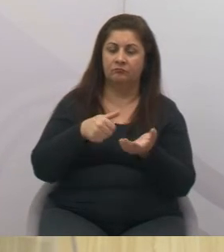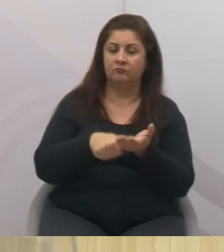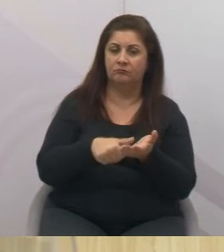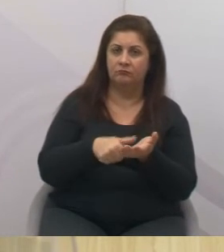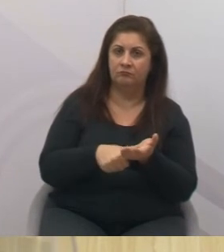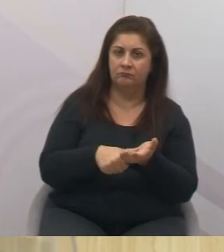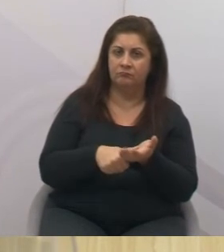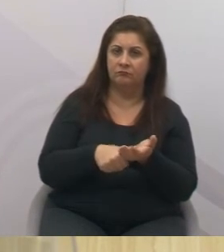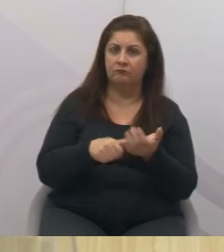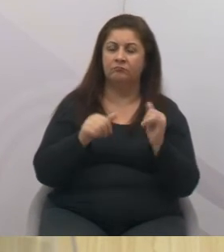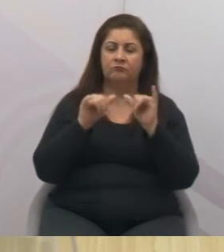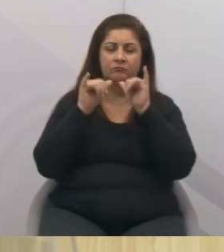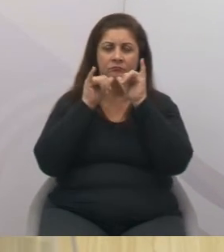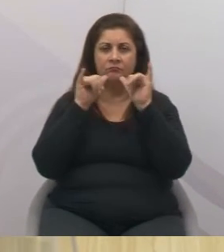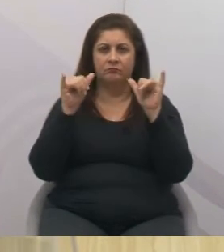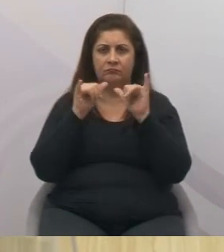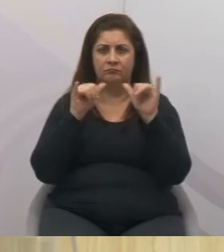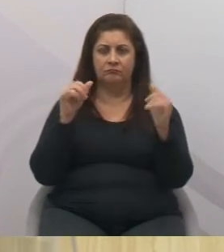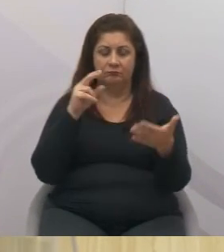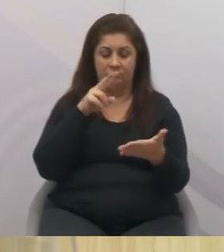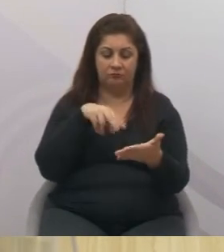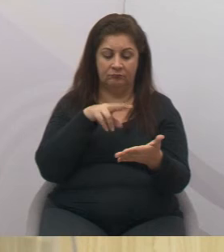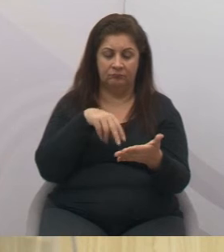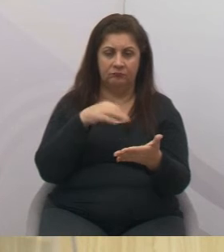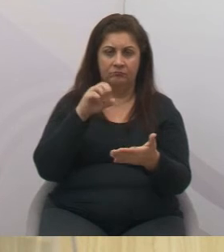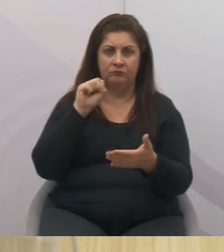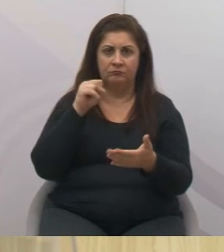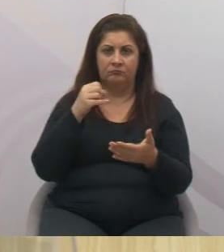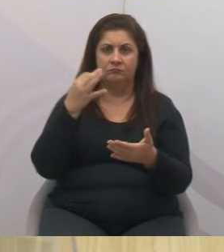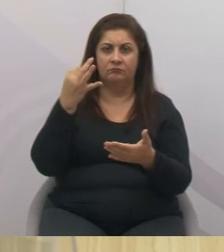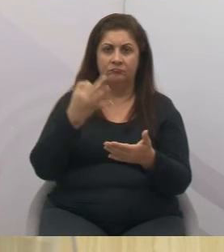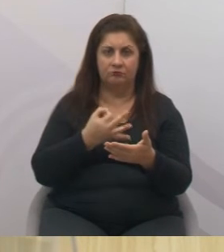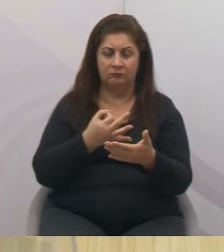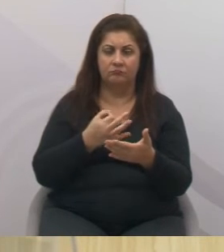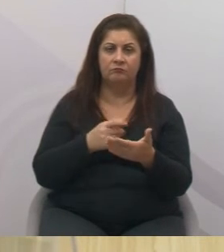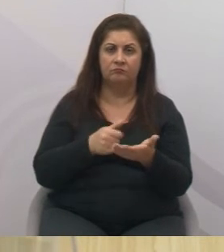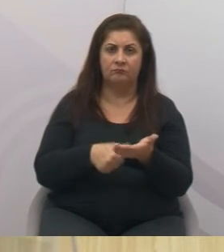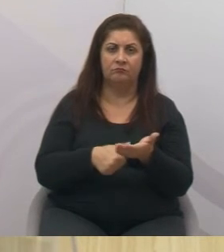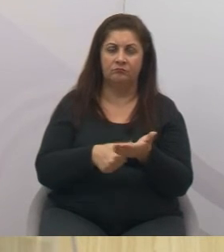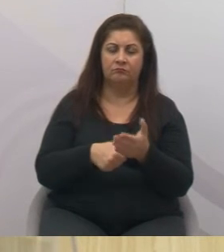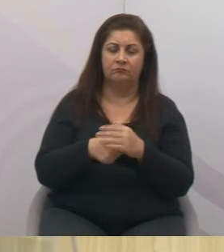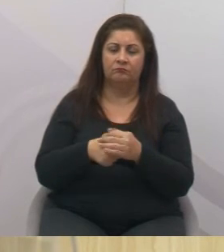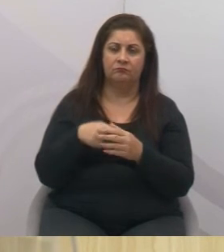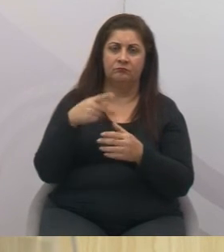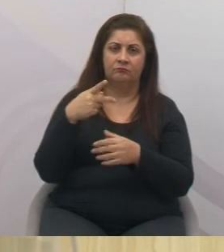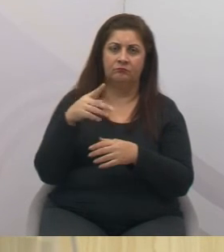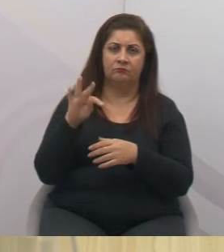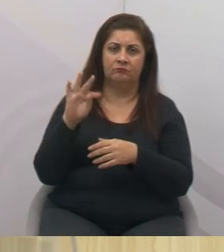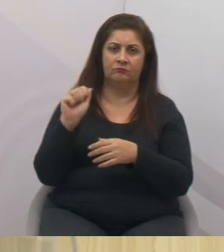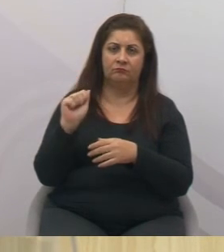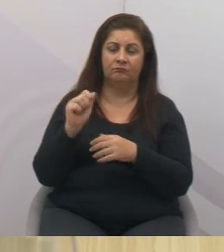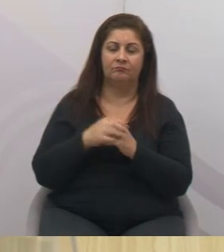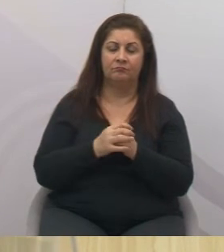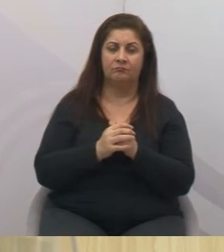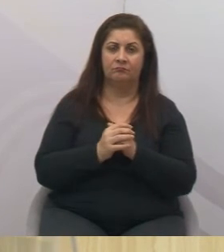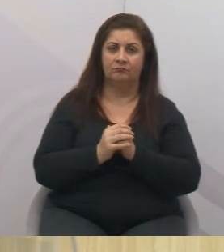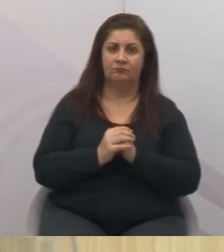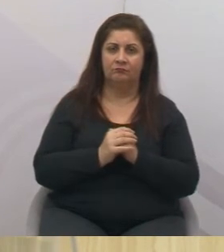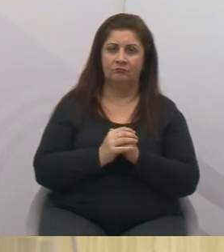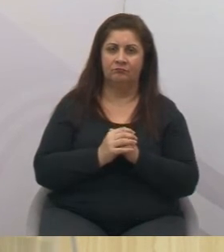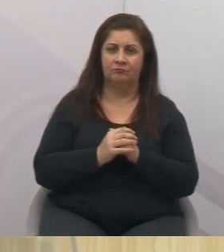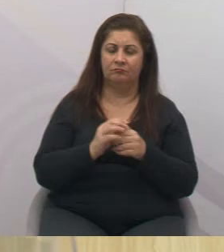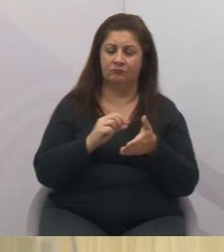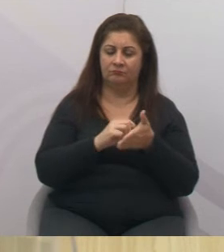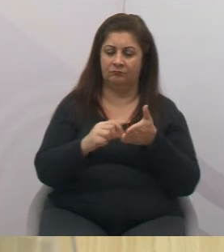informações ou revisões de estudos ambientais e o parecer técnico ambiental, PTA, definitivo no inciso